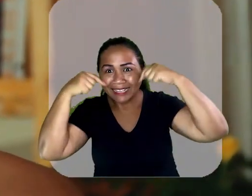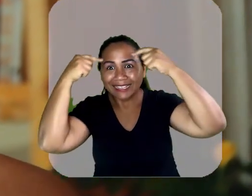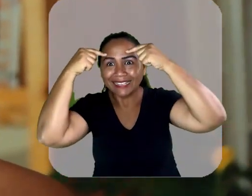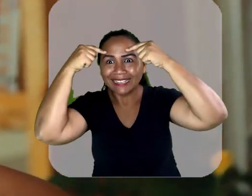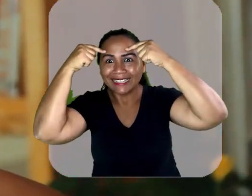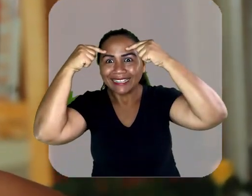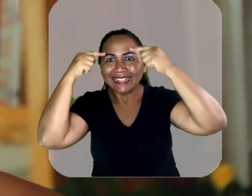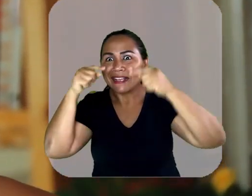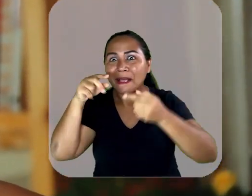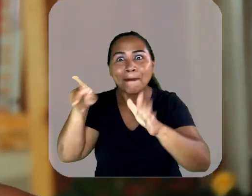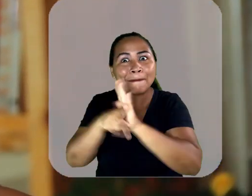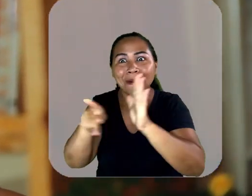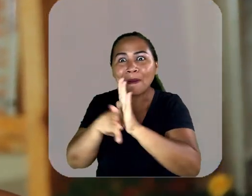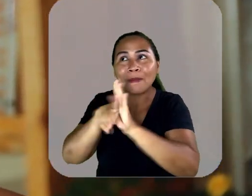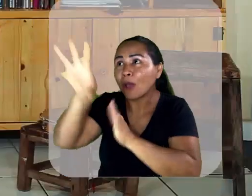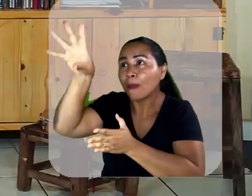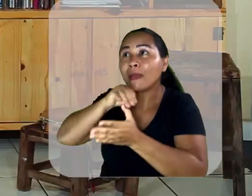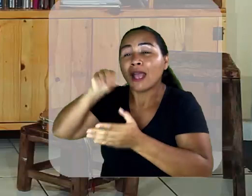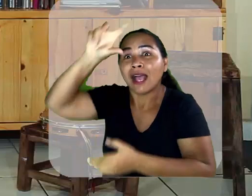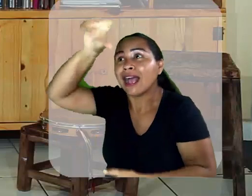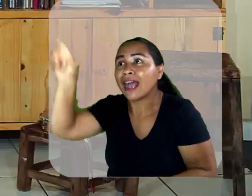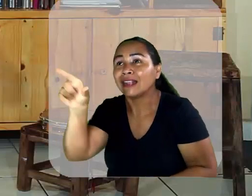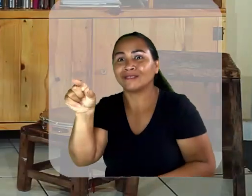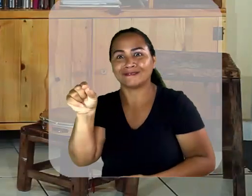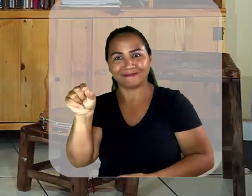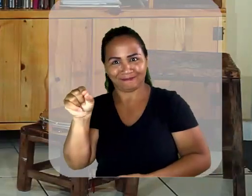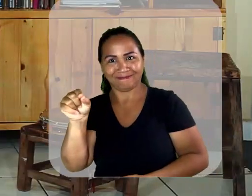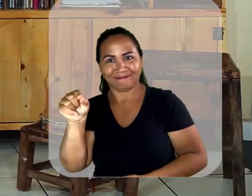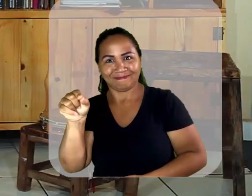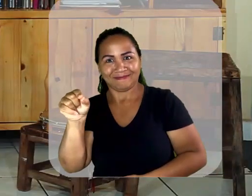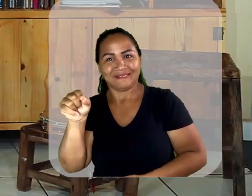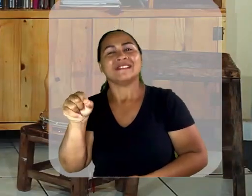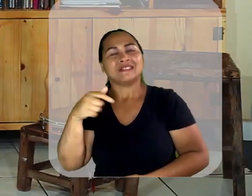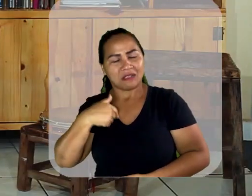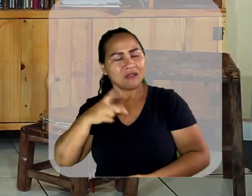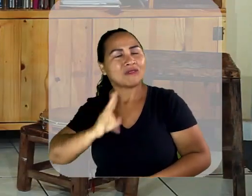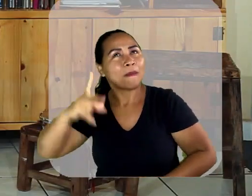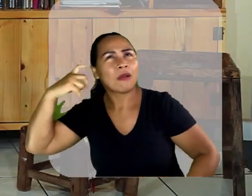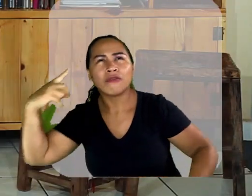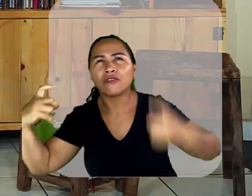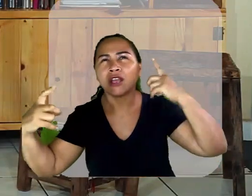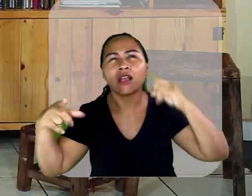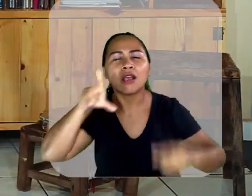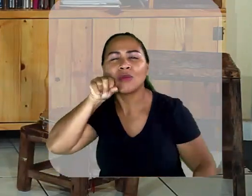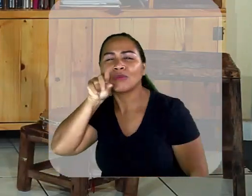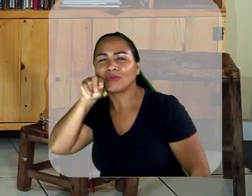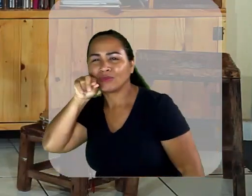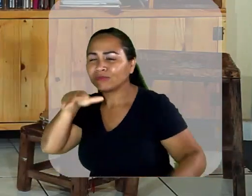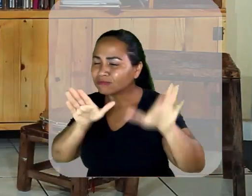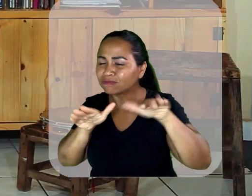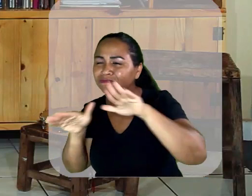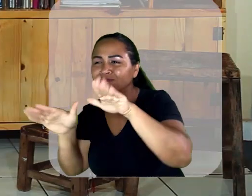lua que alumiou, com o triste canto da rolinha fogo pagou. O pulsar da minha vida tem